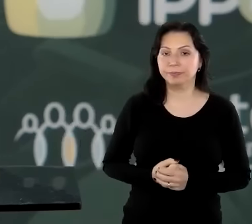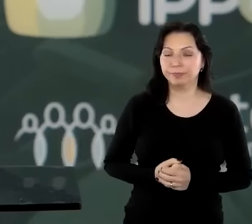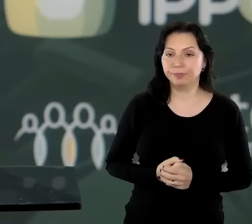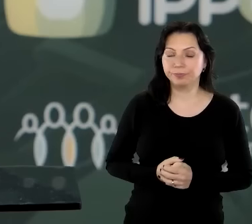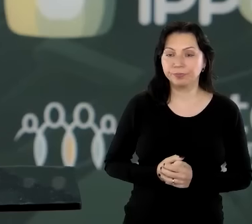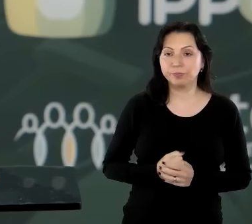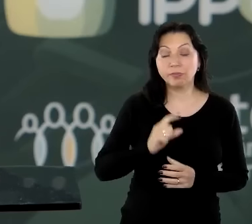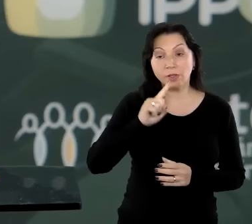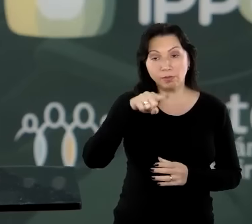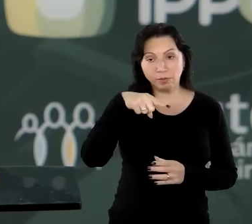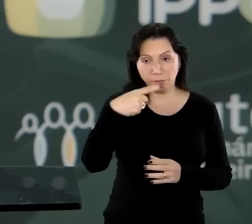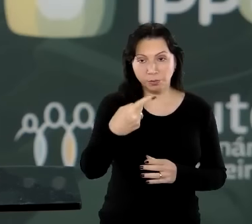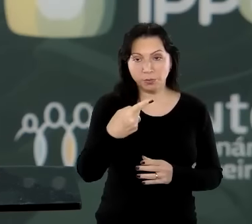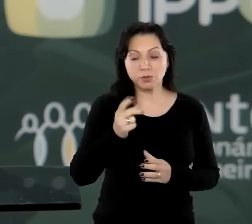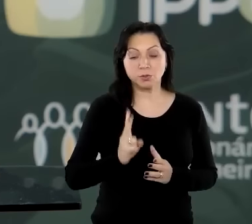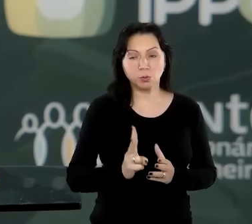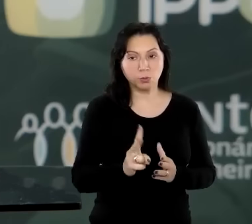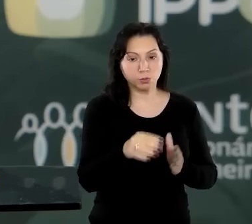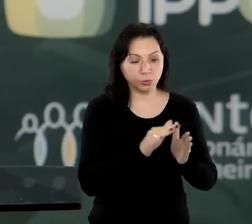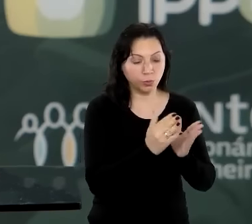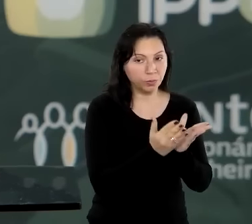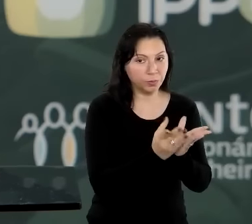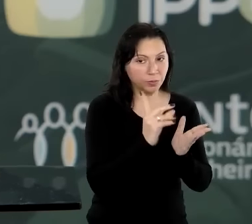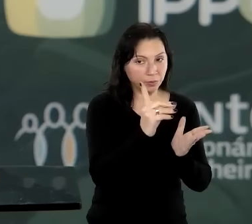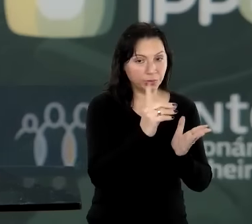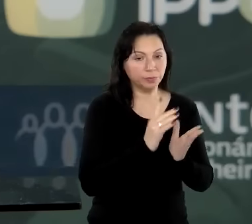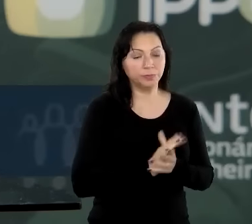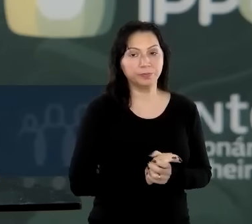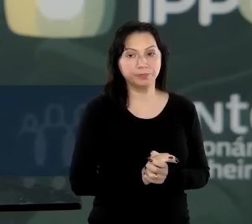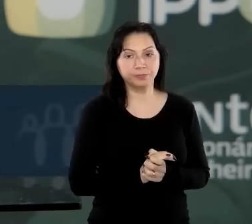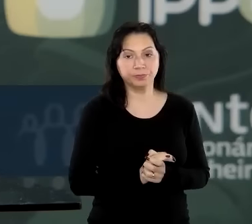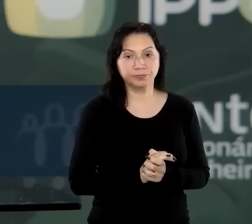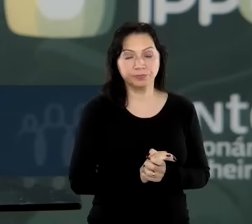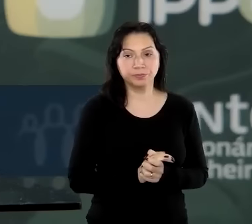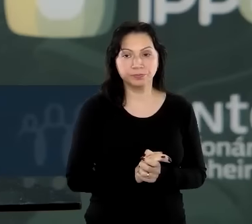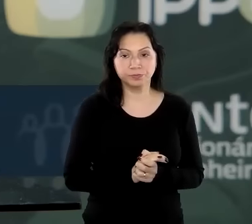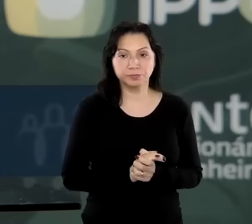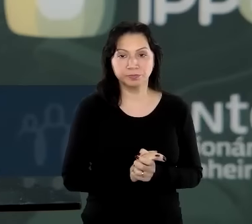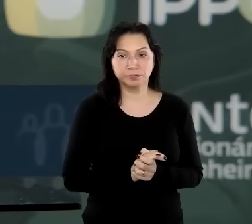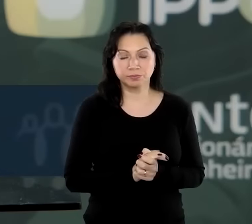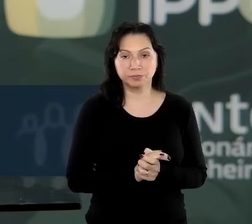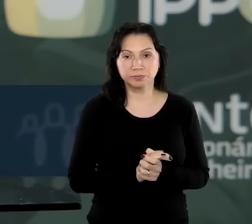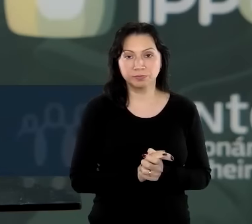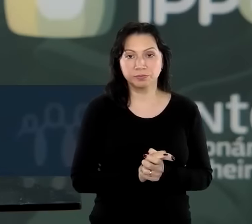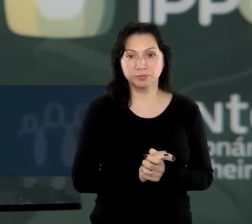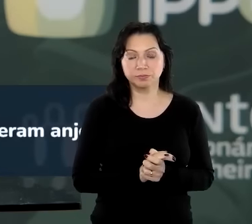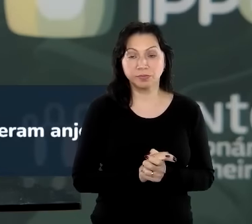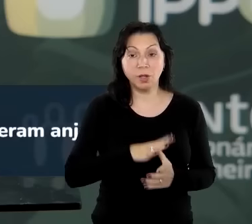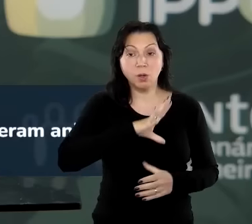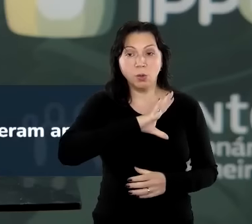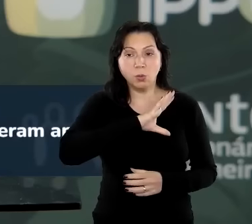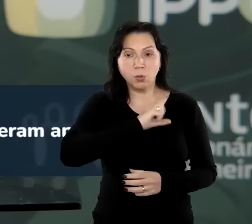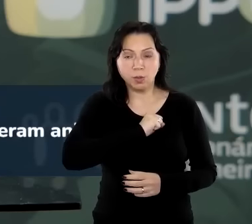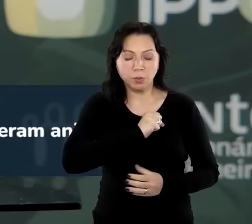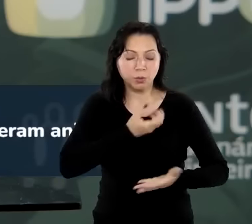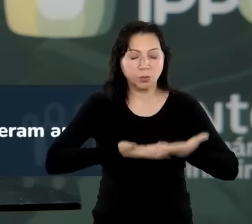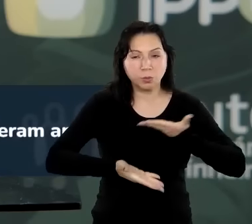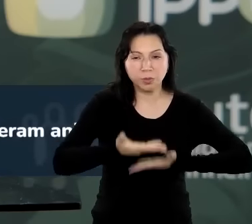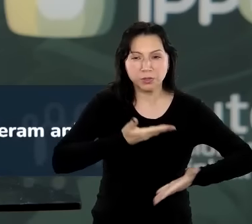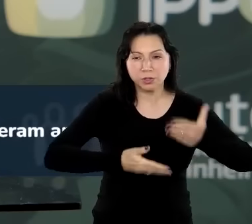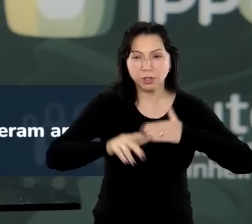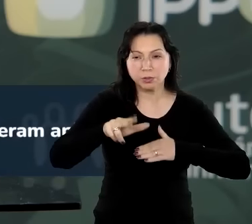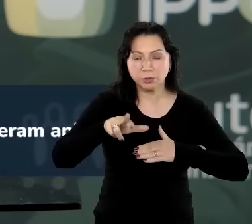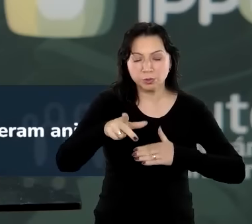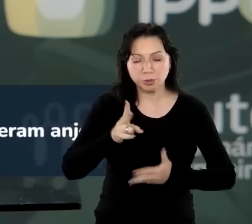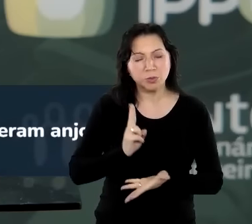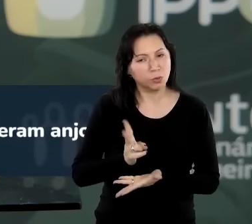Lido o texto, mantenha a sua Bíblia aberta, por favor, comigo. Está escrito assim: seja constante o amor fraternal,